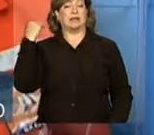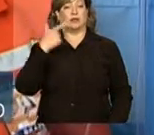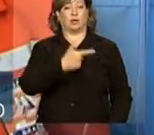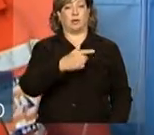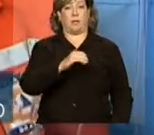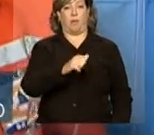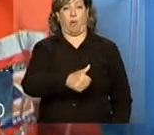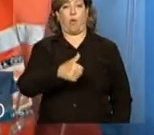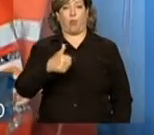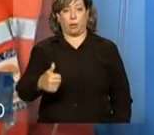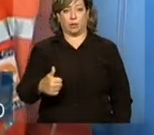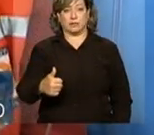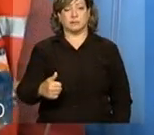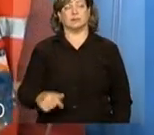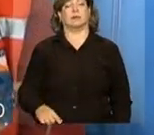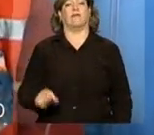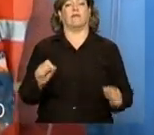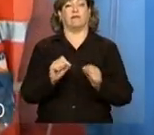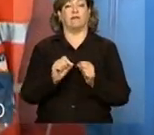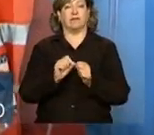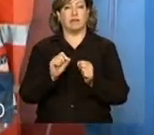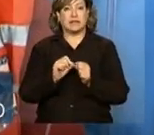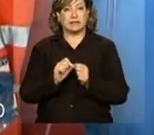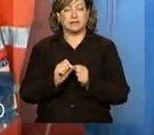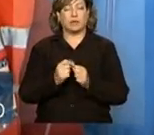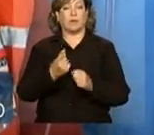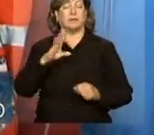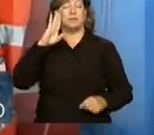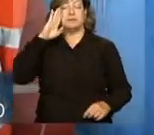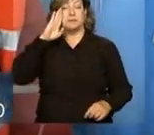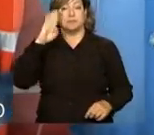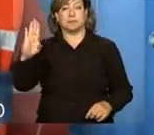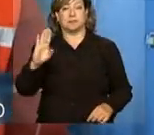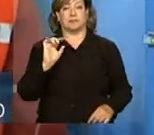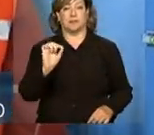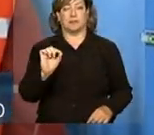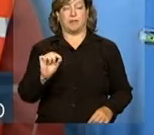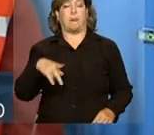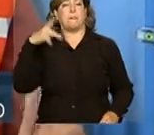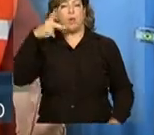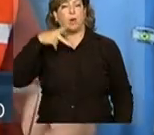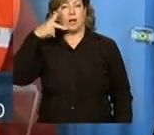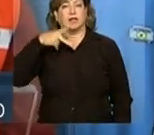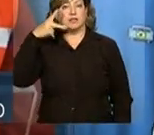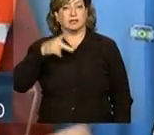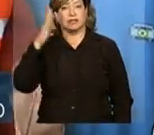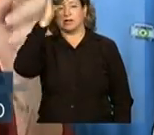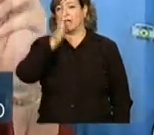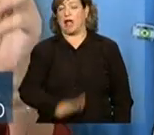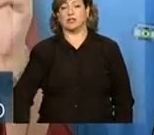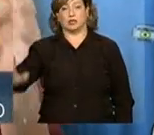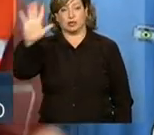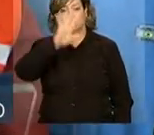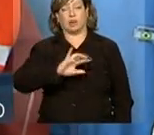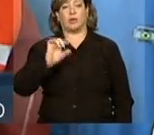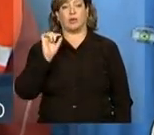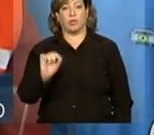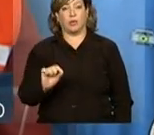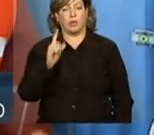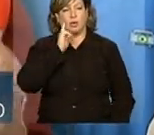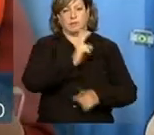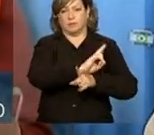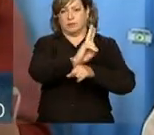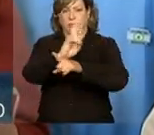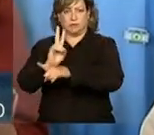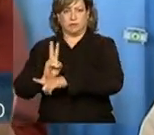2011, estabeleceu como uma das suas prioridades a política nacional de